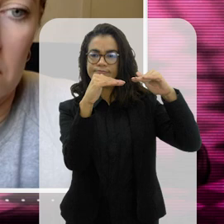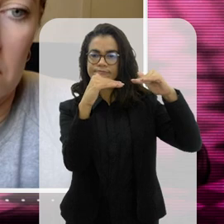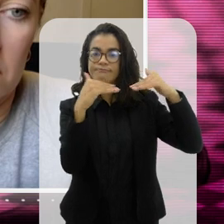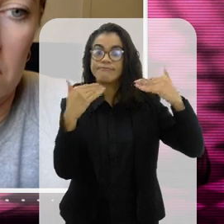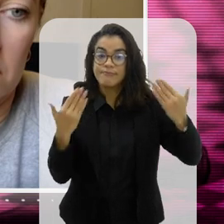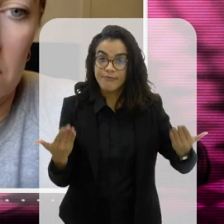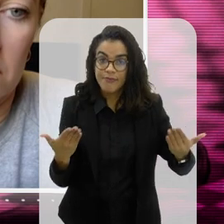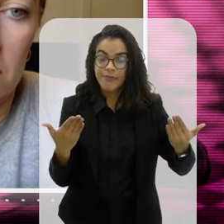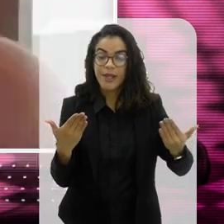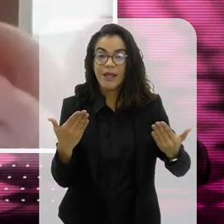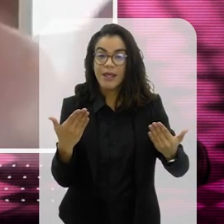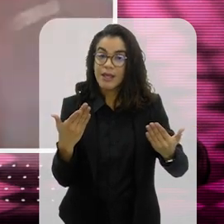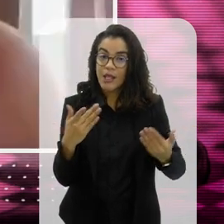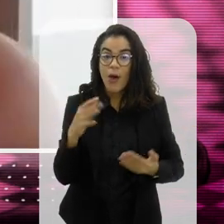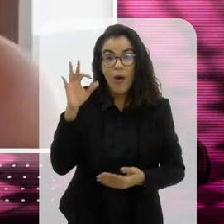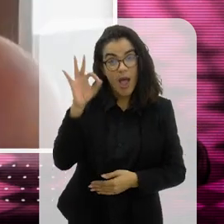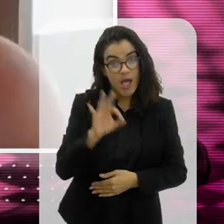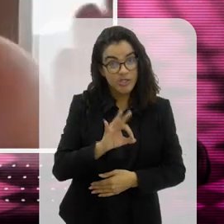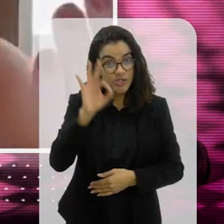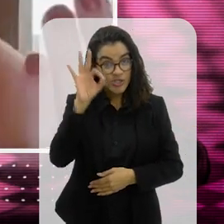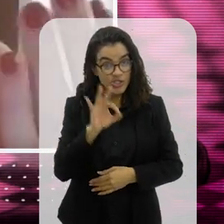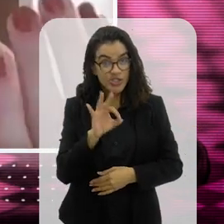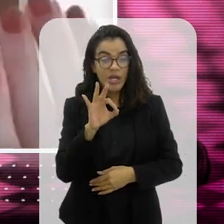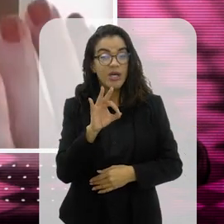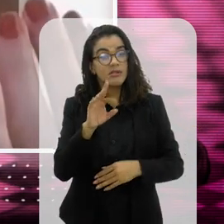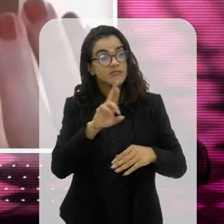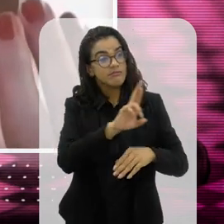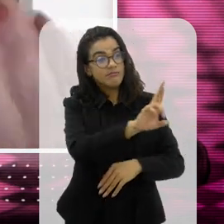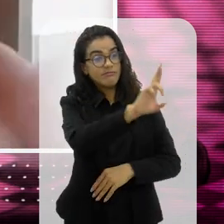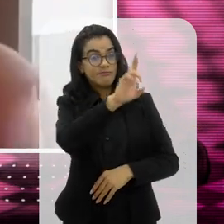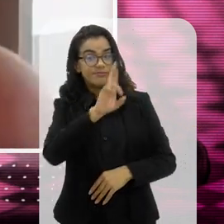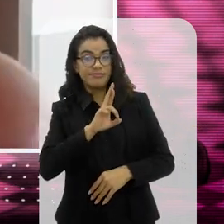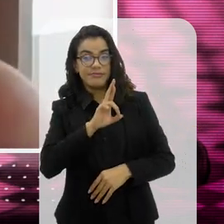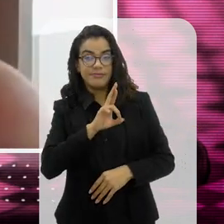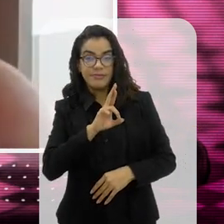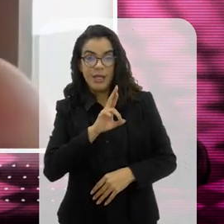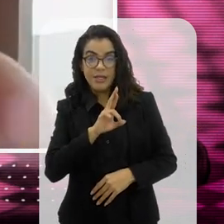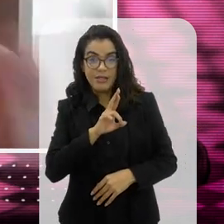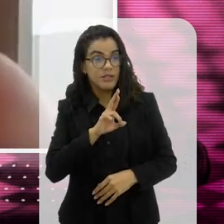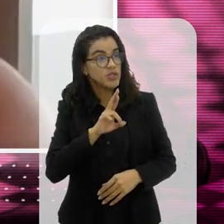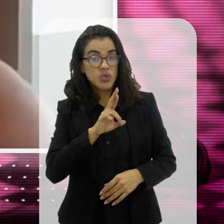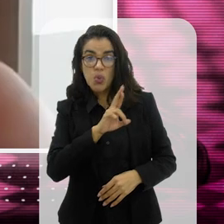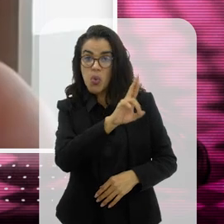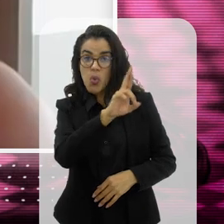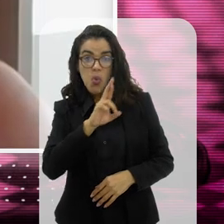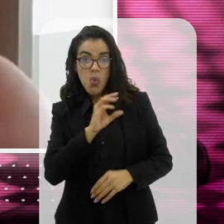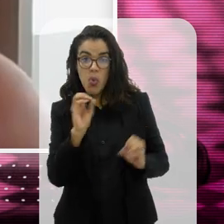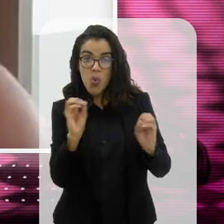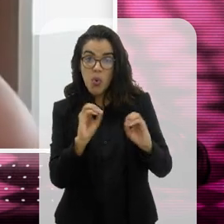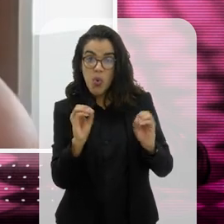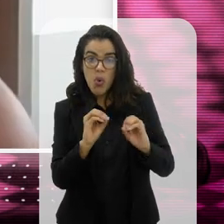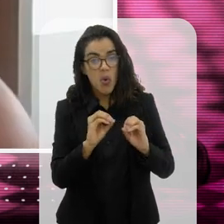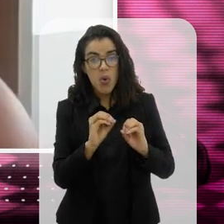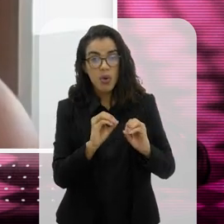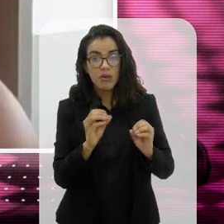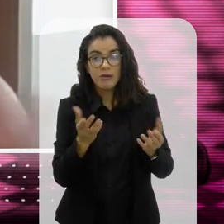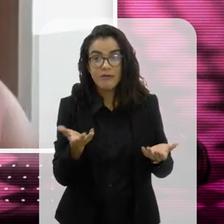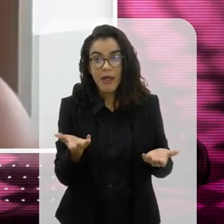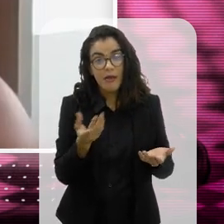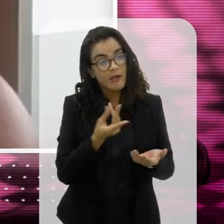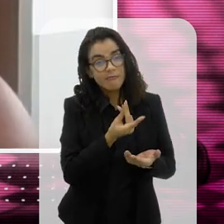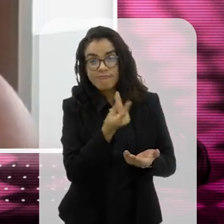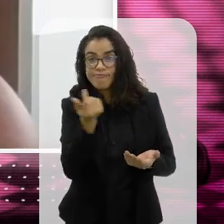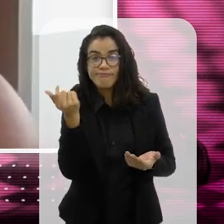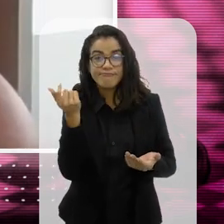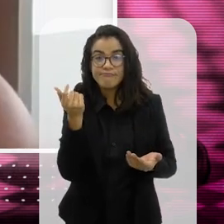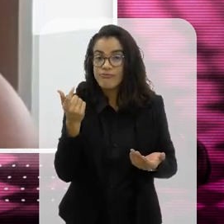para igual. A chance da outra parte responder é muito grande. E mais, se a outra parte não responde, eu também posso ir embora, né? Também tem